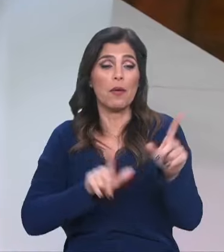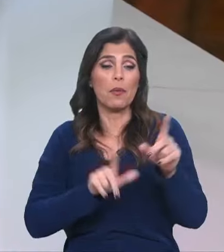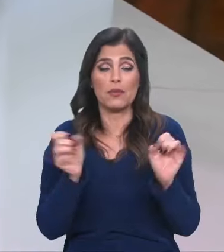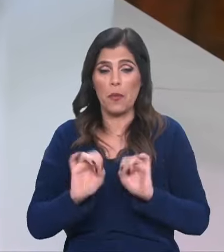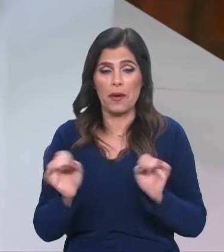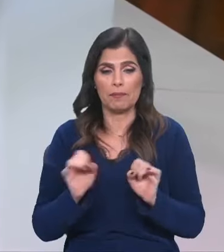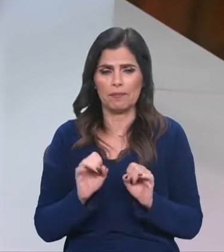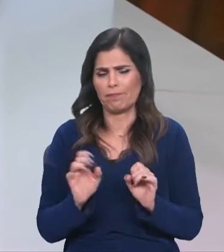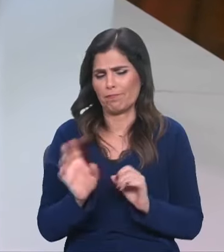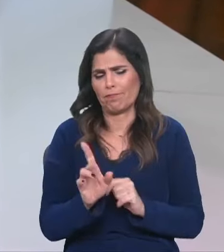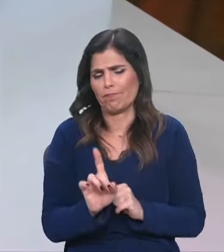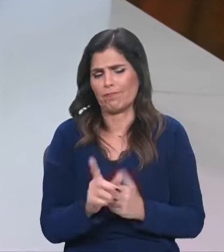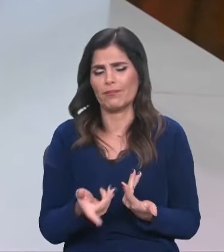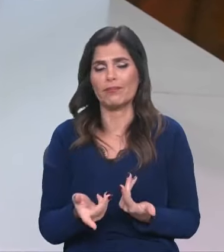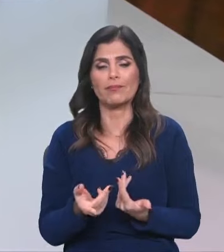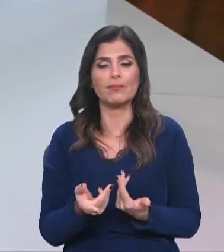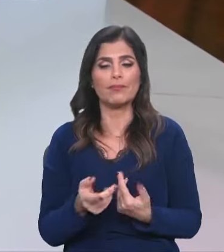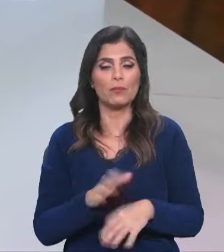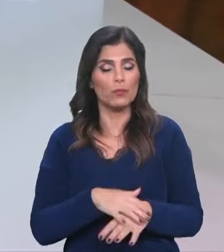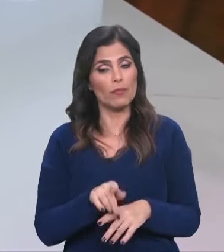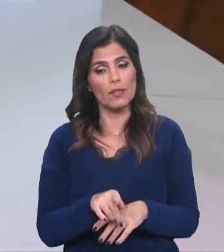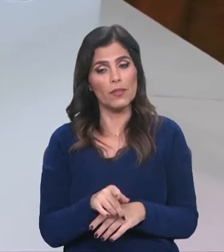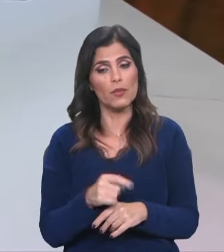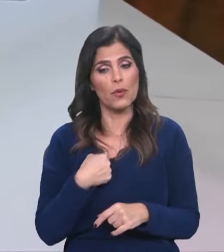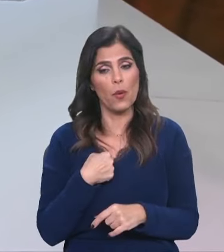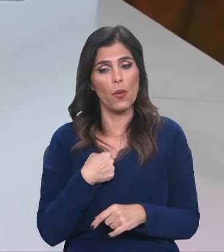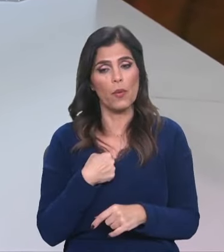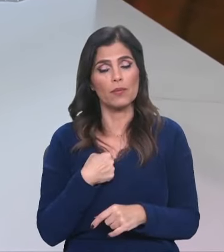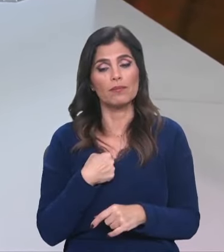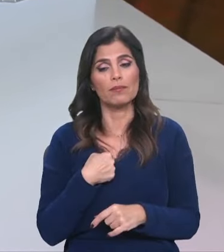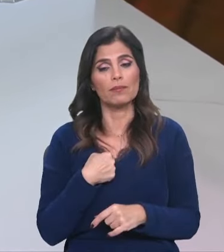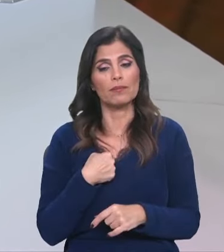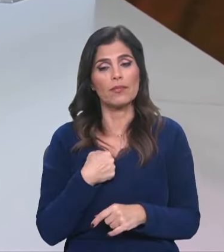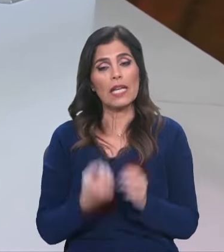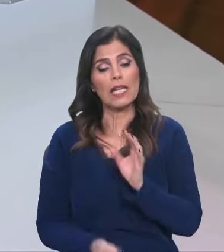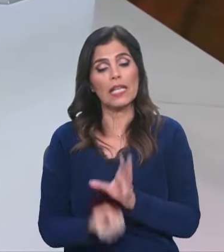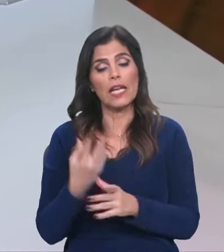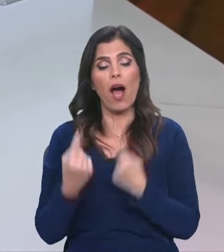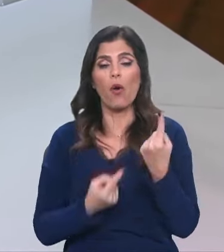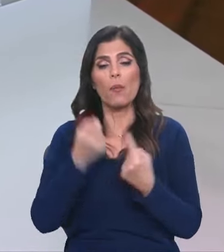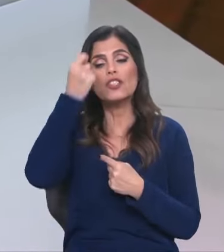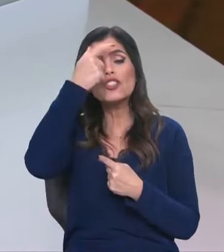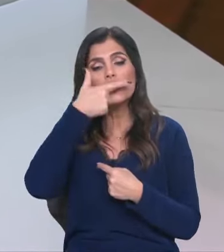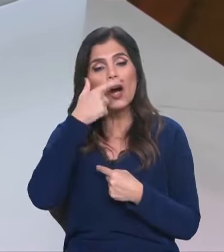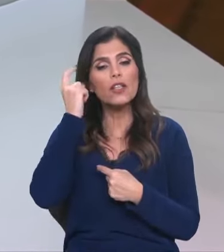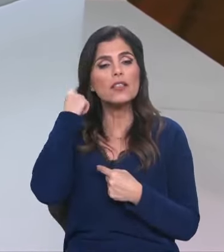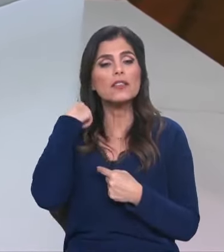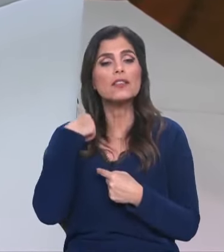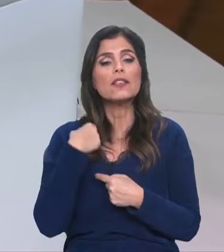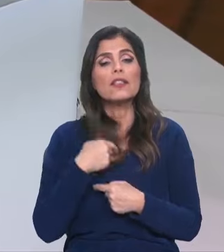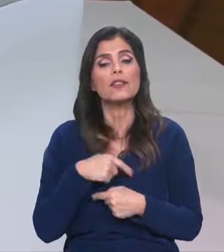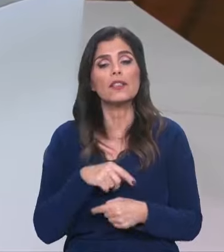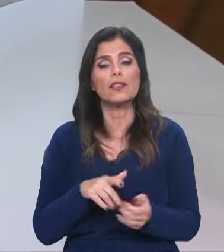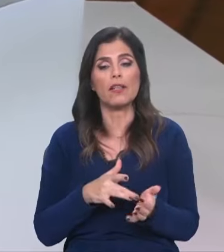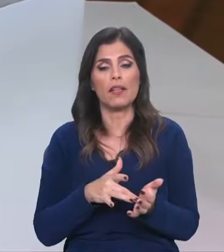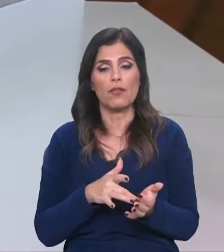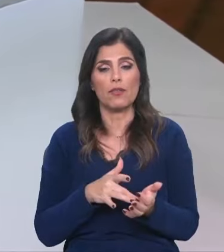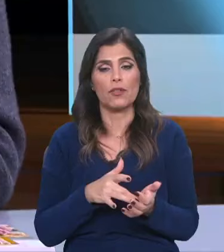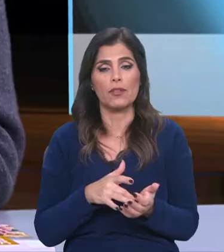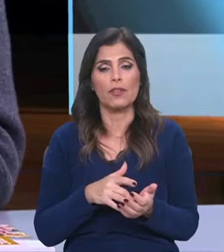nenhuma. E é neste contexto que eu me atrevi a criar algumas histórias. Neste caso, deste livro, são